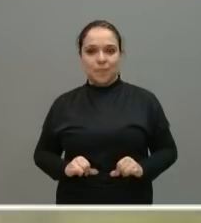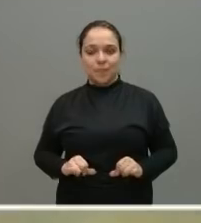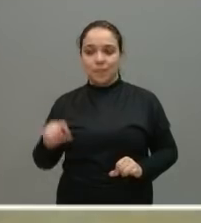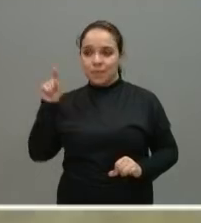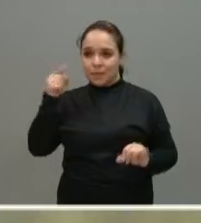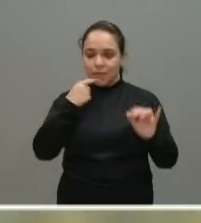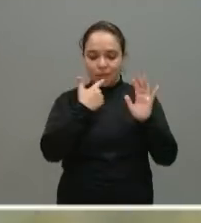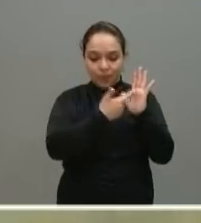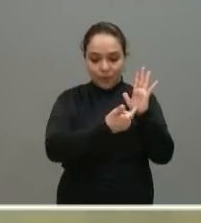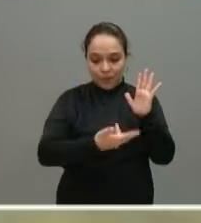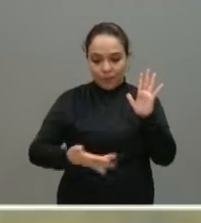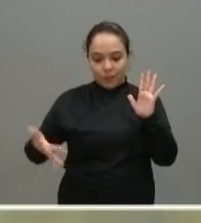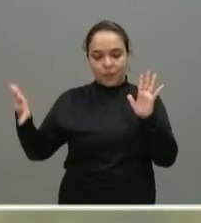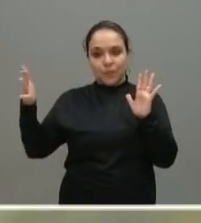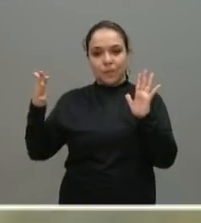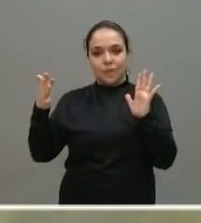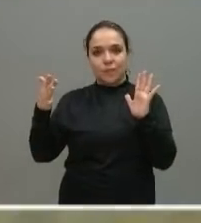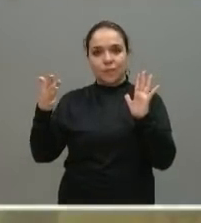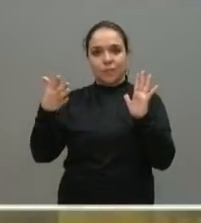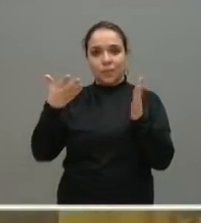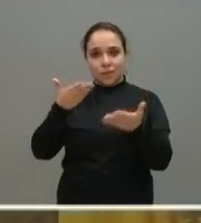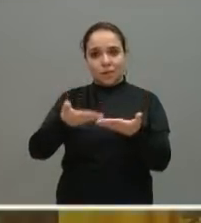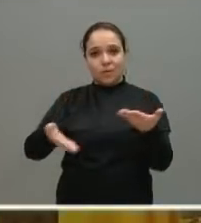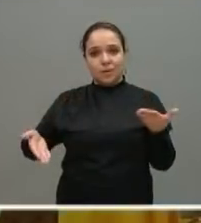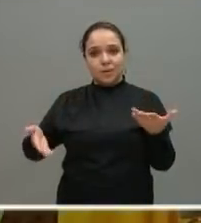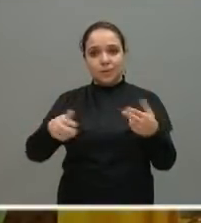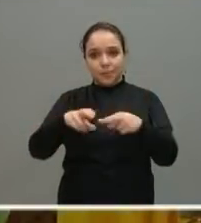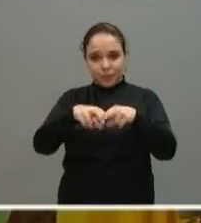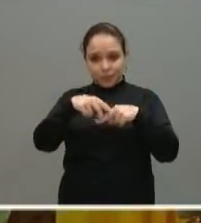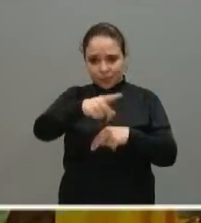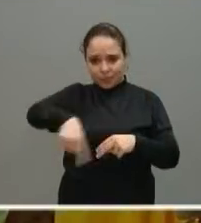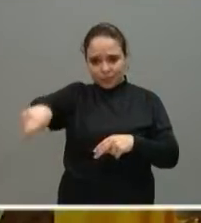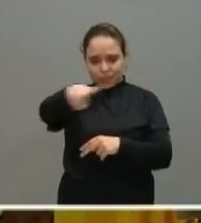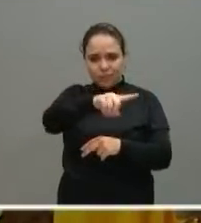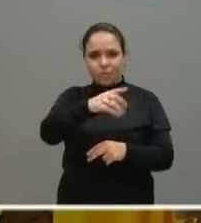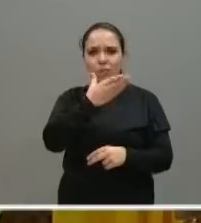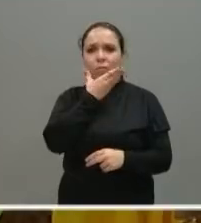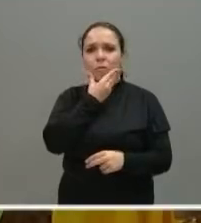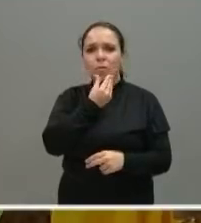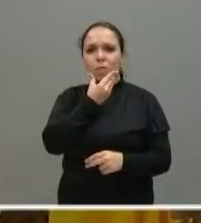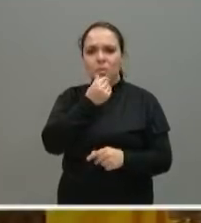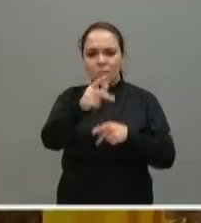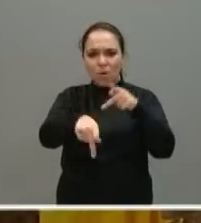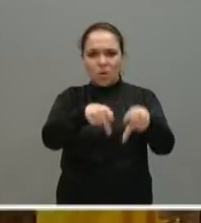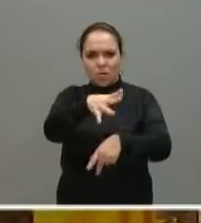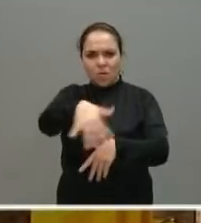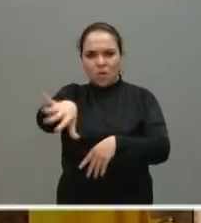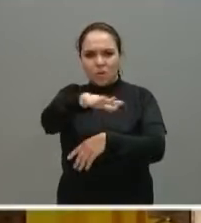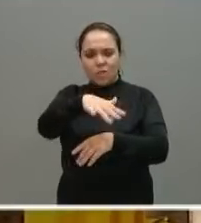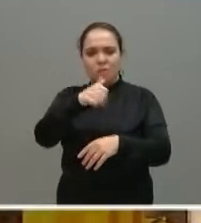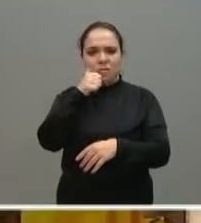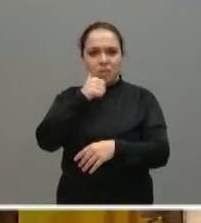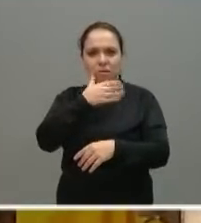derramou seu sangue, entre os homens foi tido como um pecador.